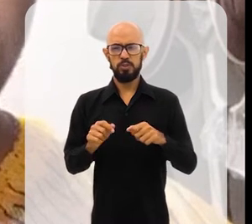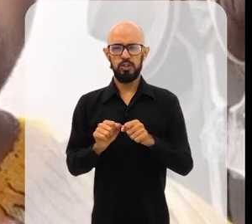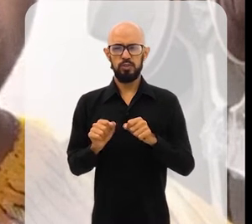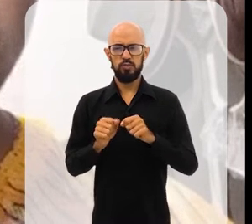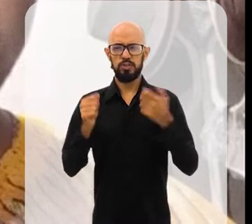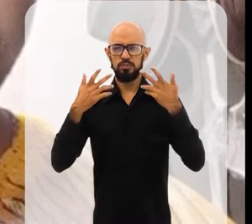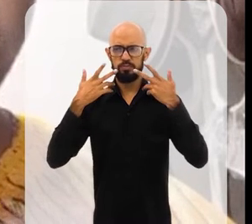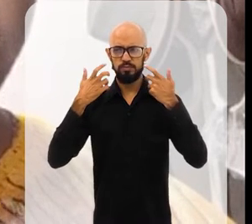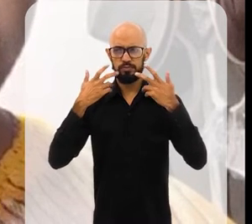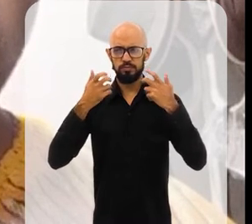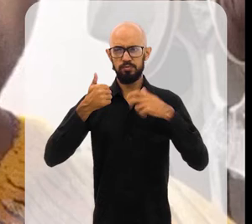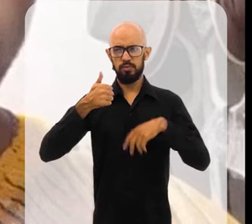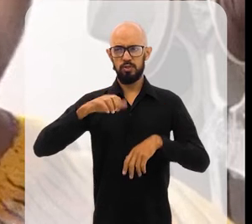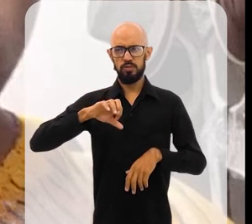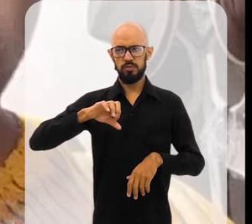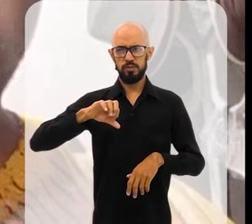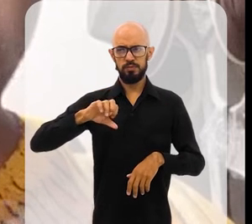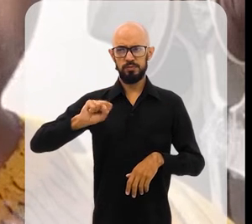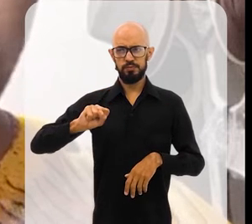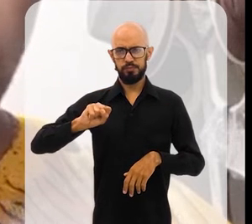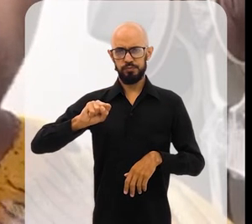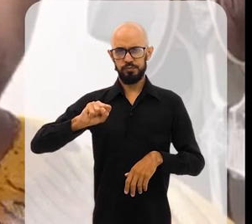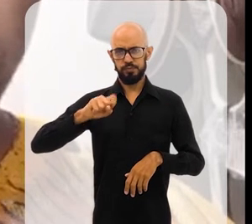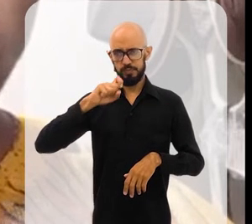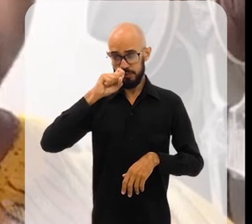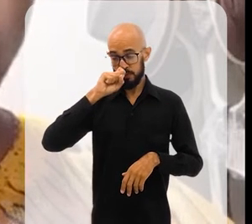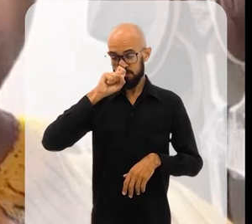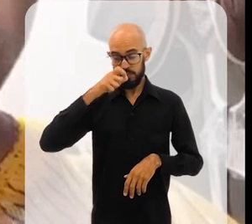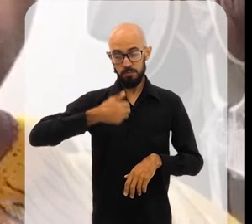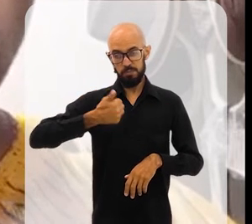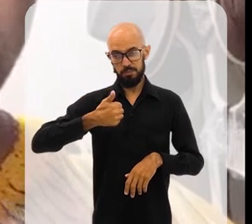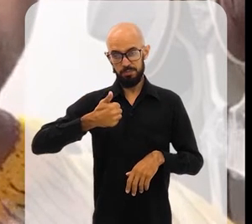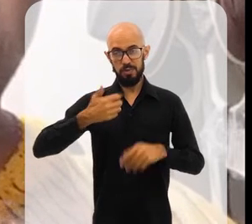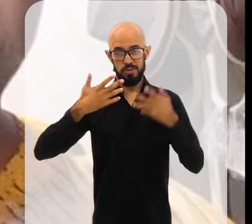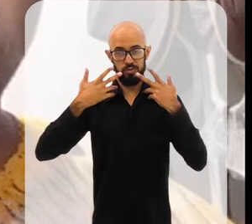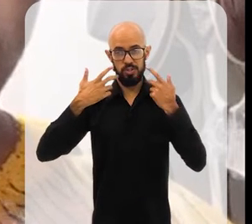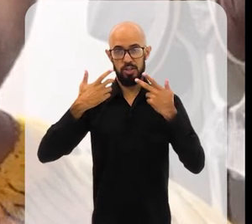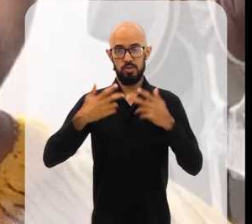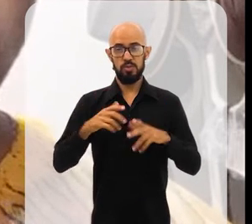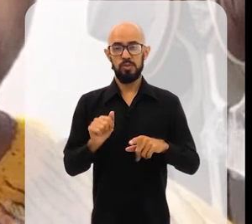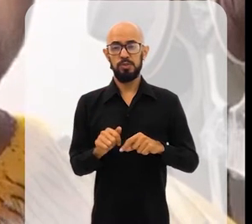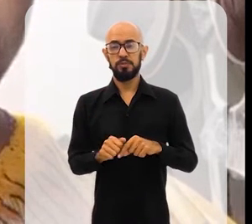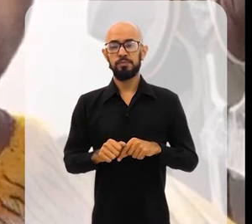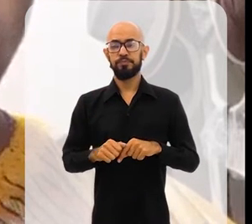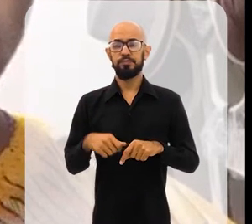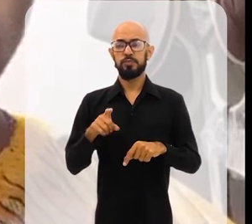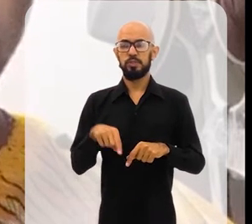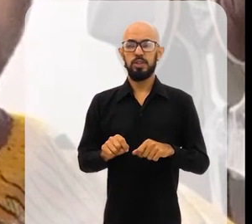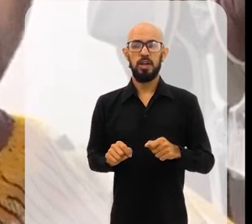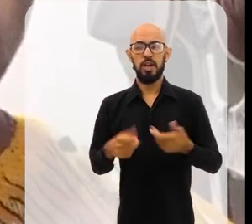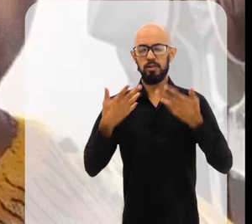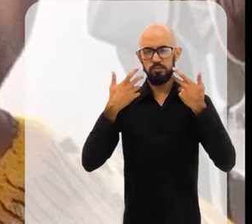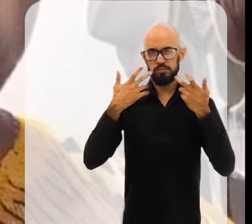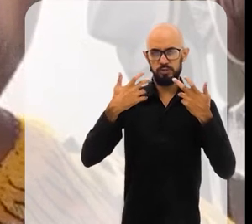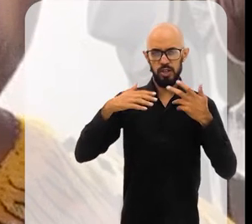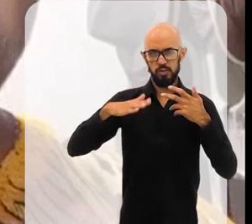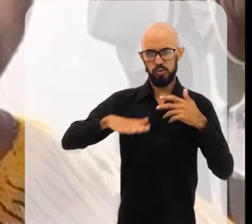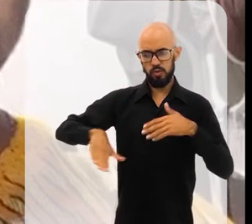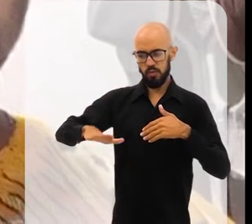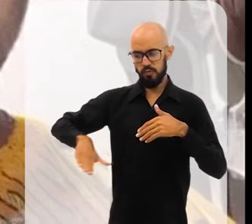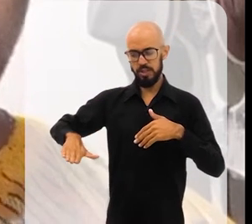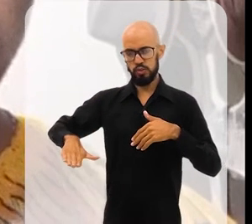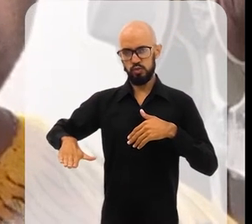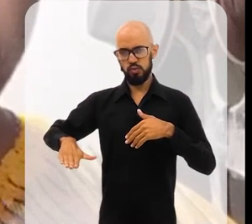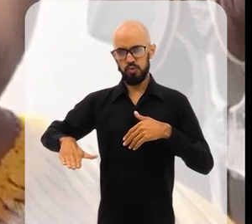um espetáculo em 98, né, a minha primeira produção é de 98, e foi um espetáculo